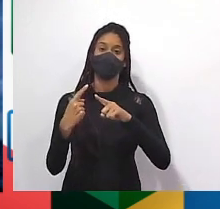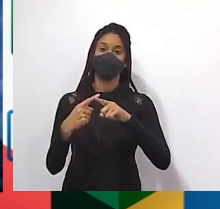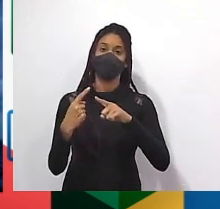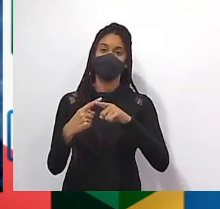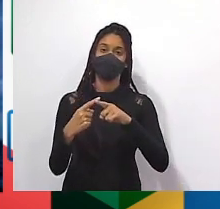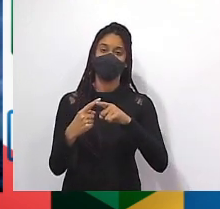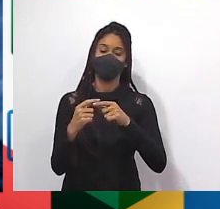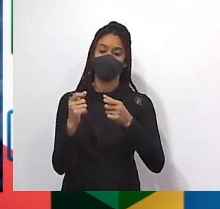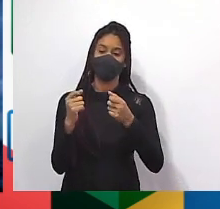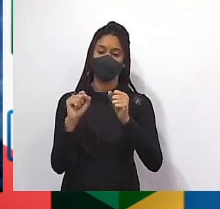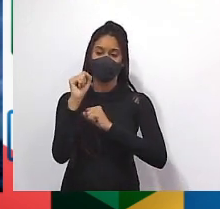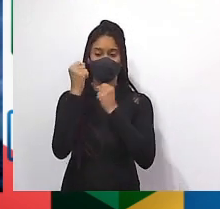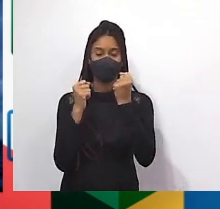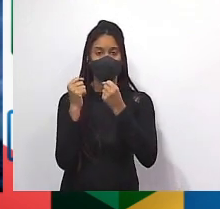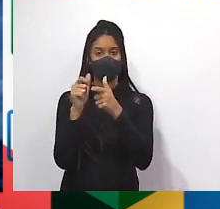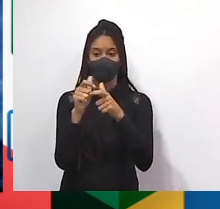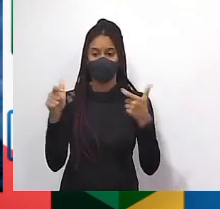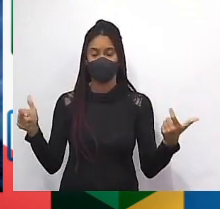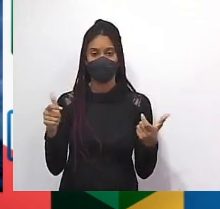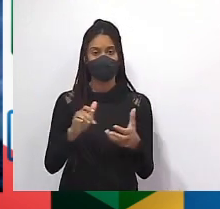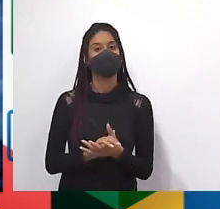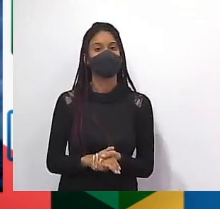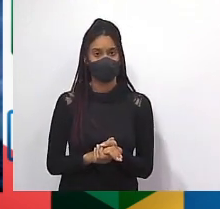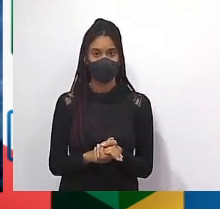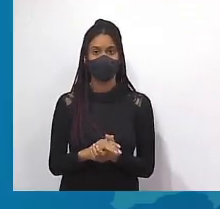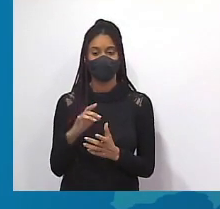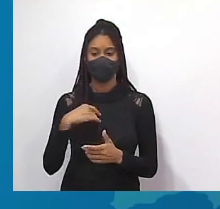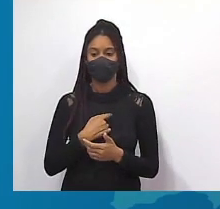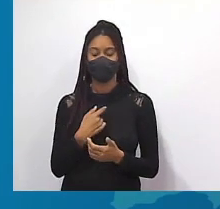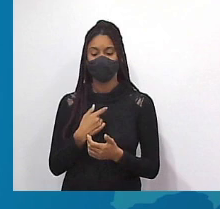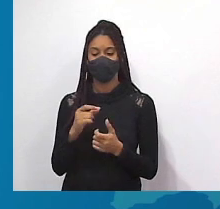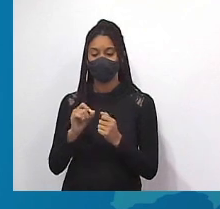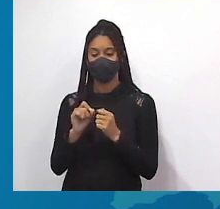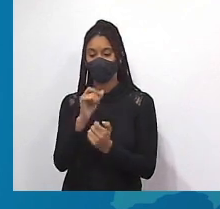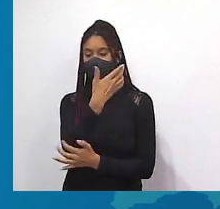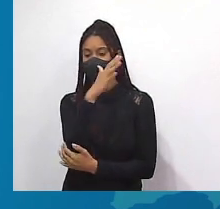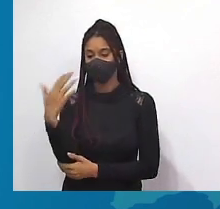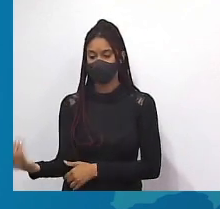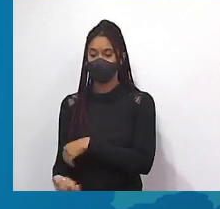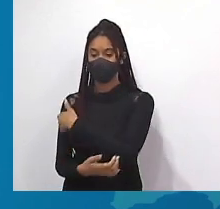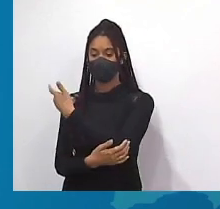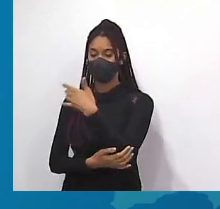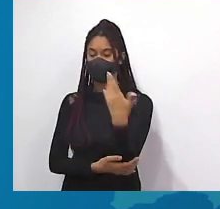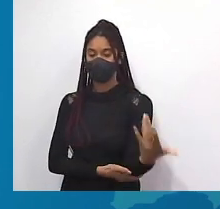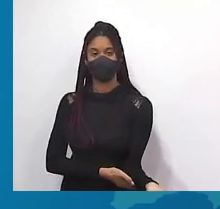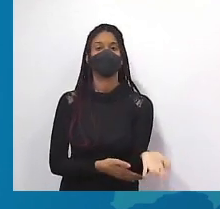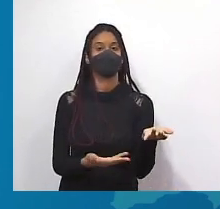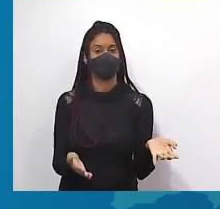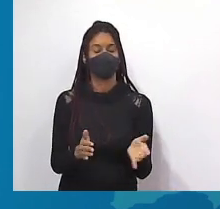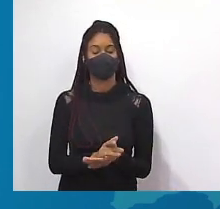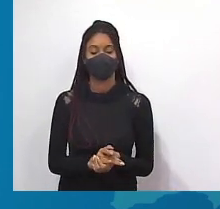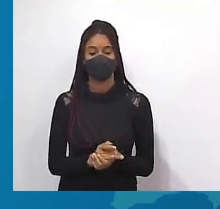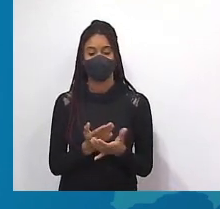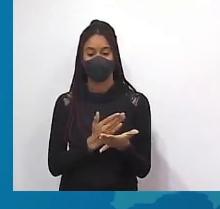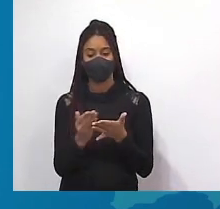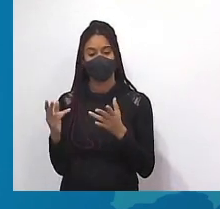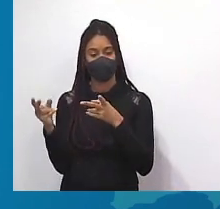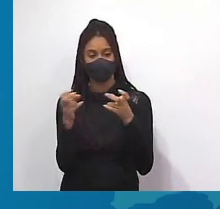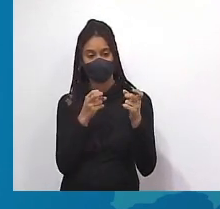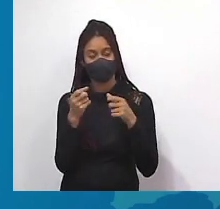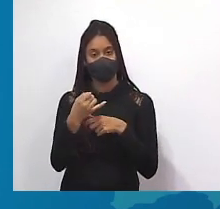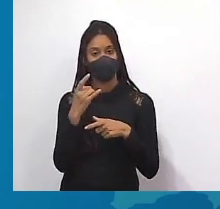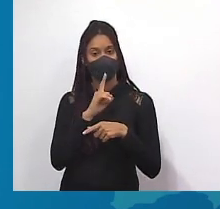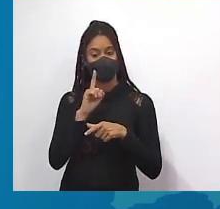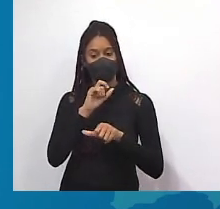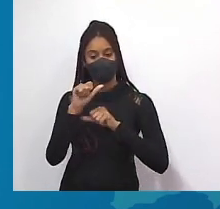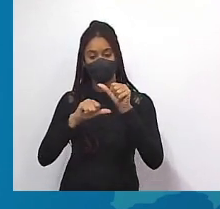atividade industrial bombou e a gente agrediu o meio ambiente de uma forma que a gente começou a perceber que se não